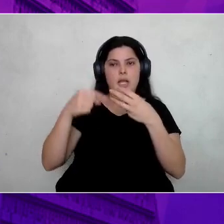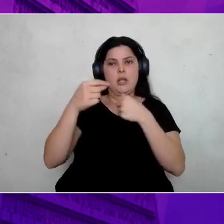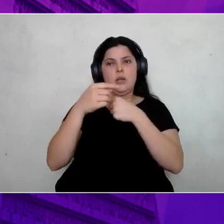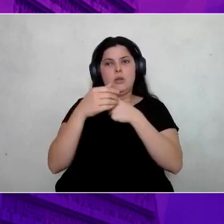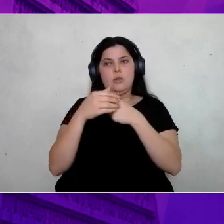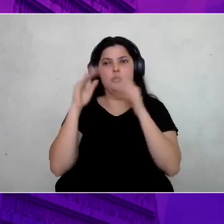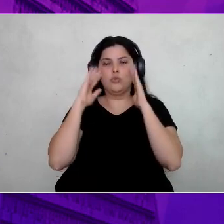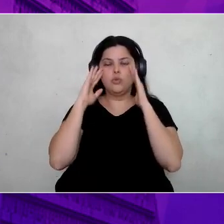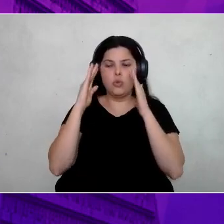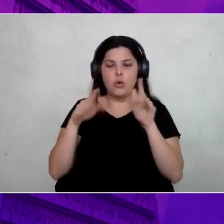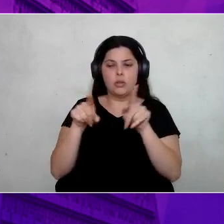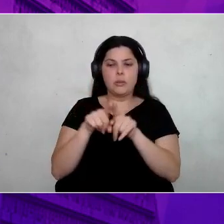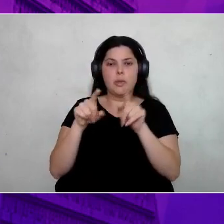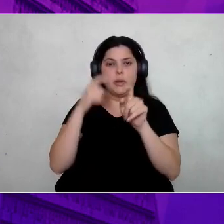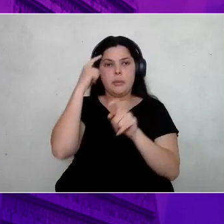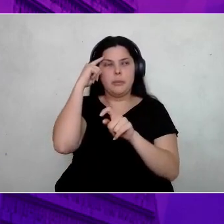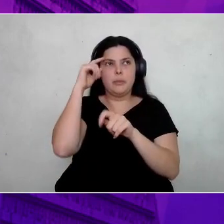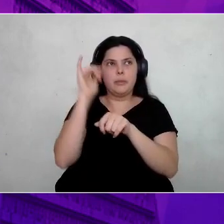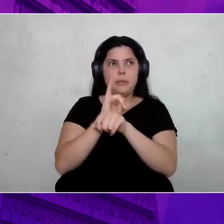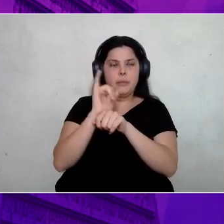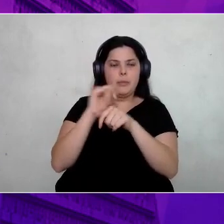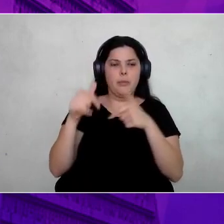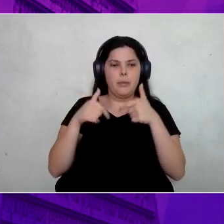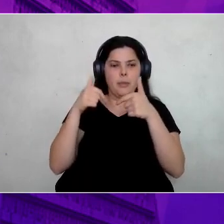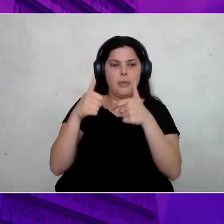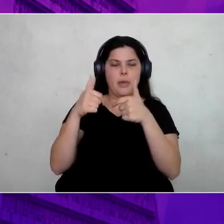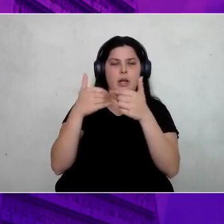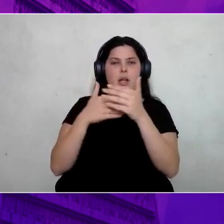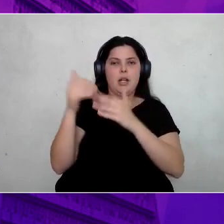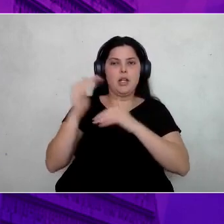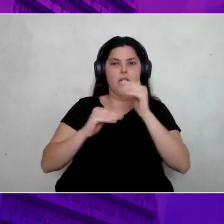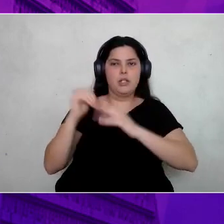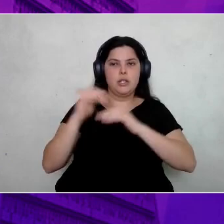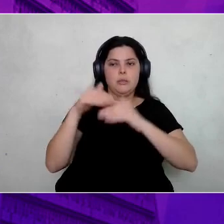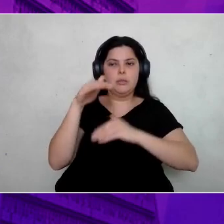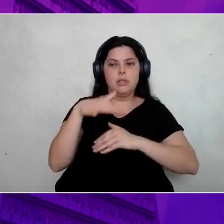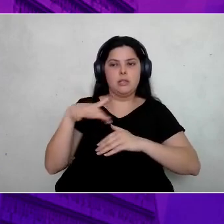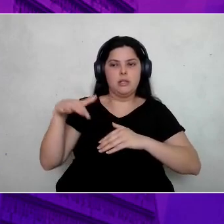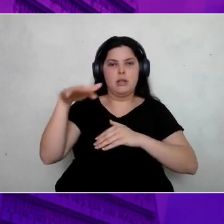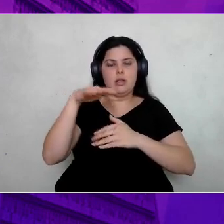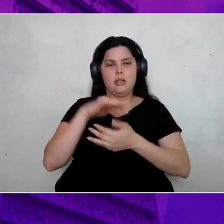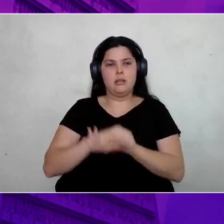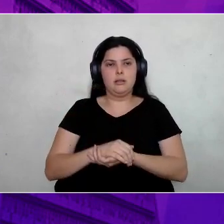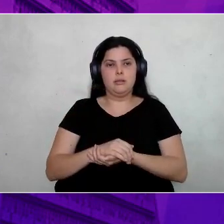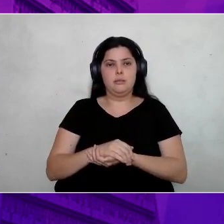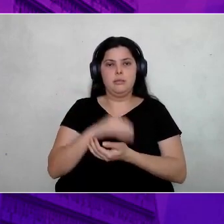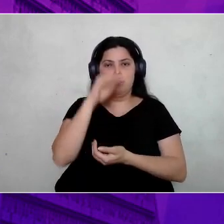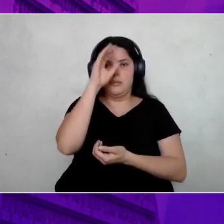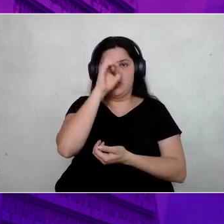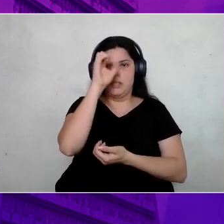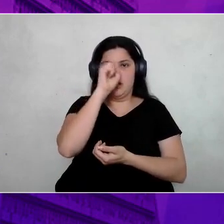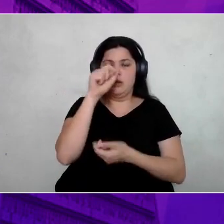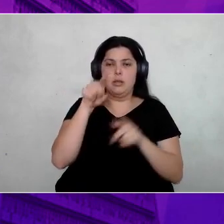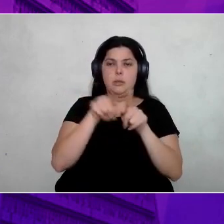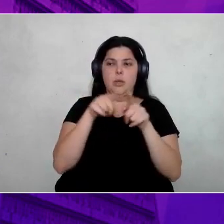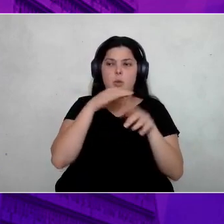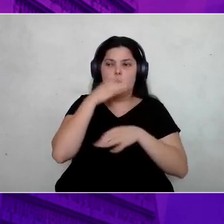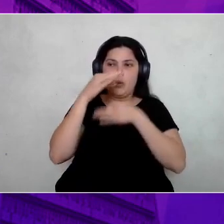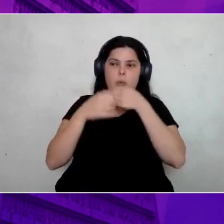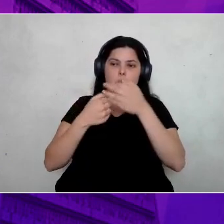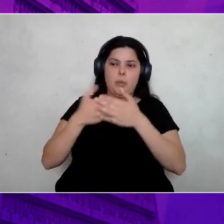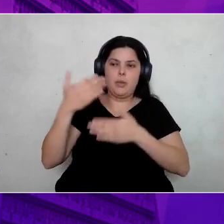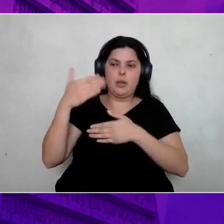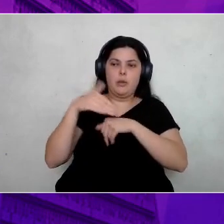a pensar em ações, iniciativas para cada um desses pontos. E aí os aprendizados que a gente comentou aqui ao longo da